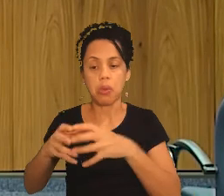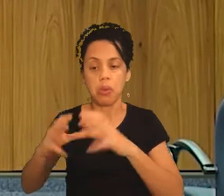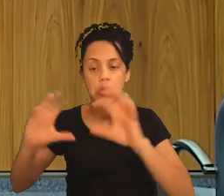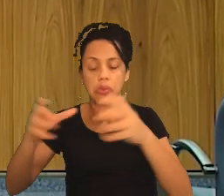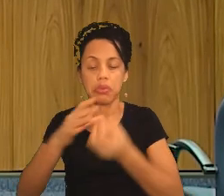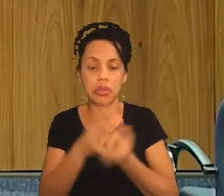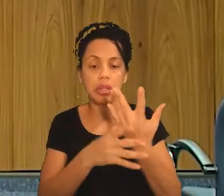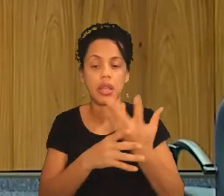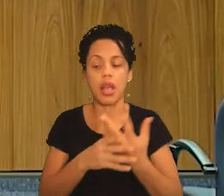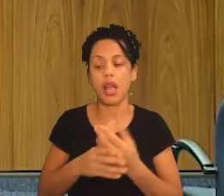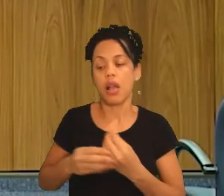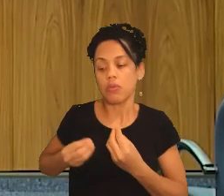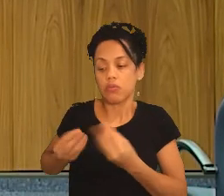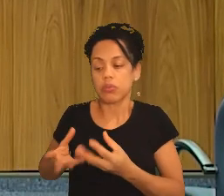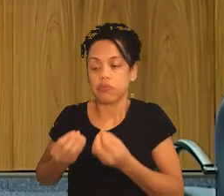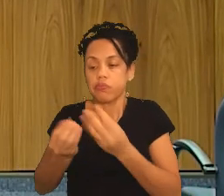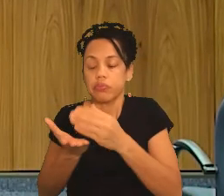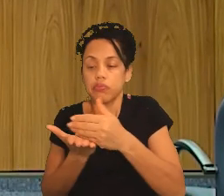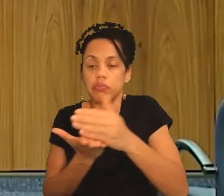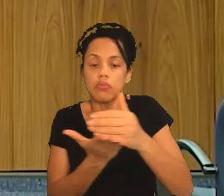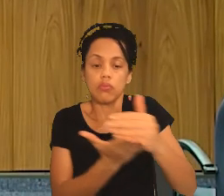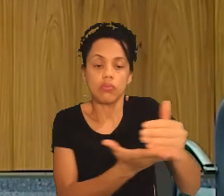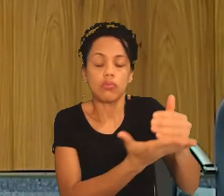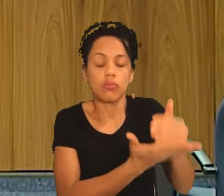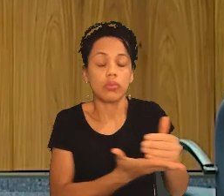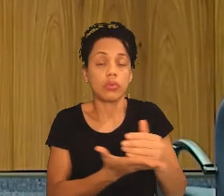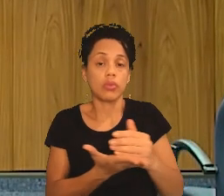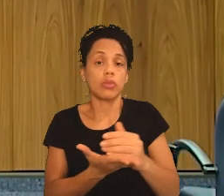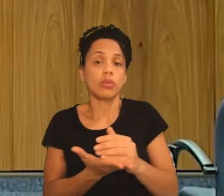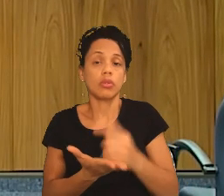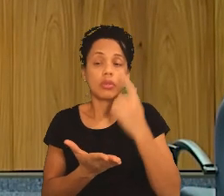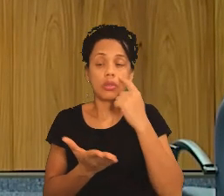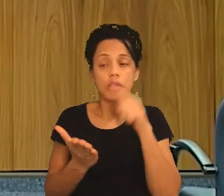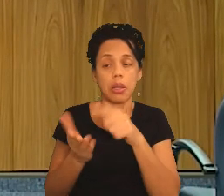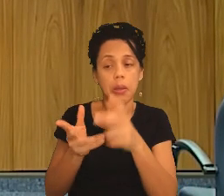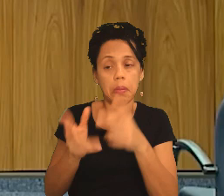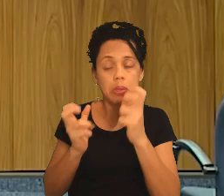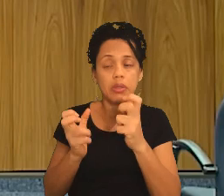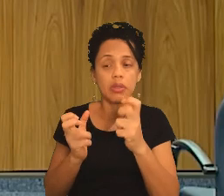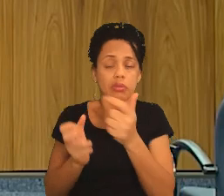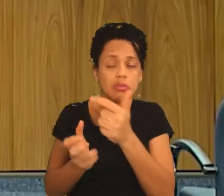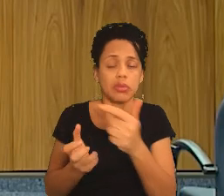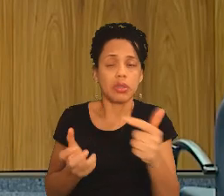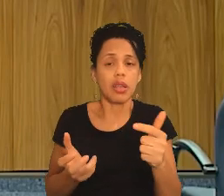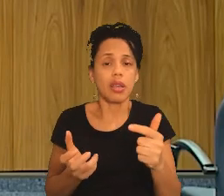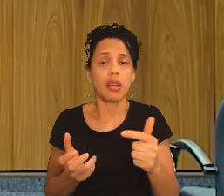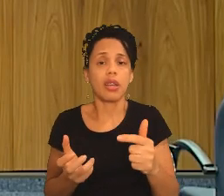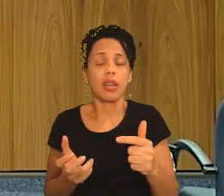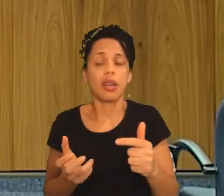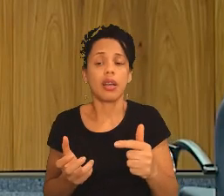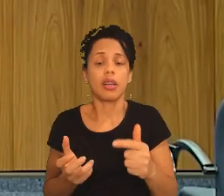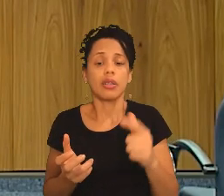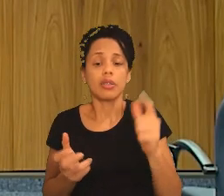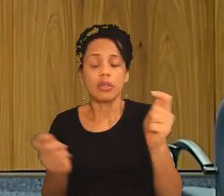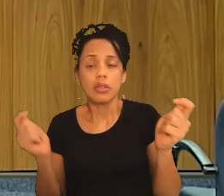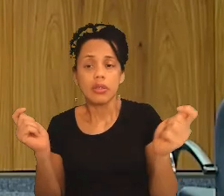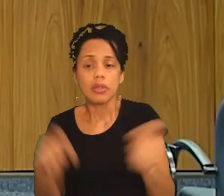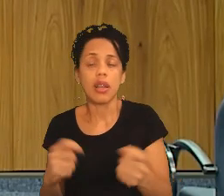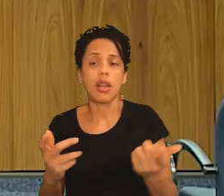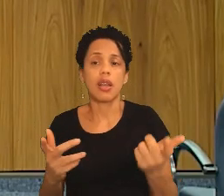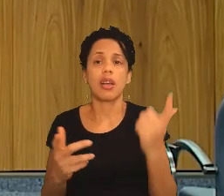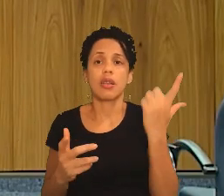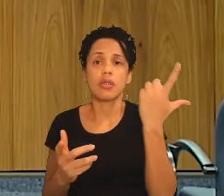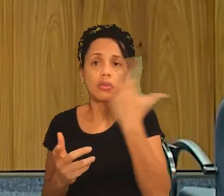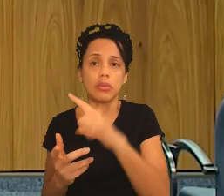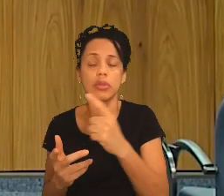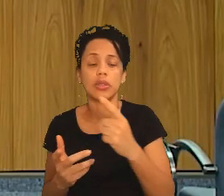O reconhecimento daquilo que o Boaventura de Souza Santos chama de sociologia das ausências, né? Você hierarquizar grupos